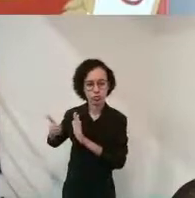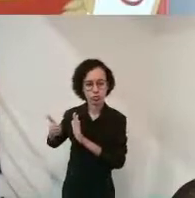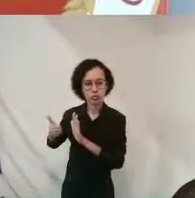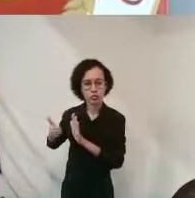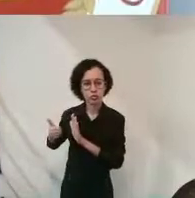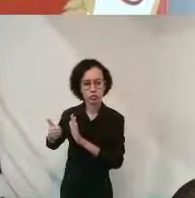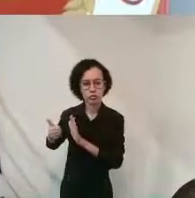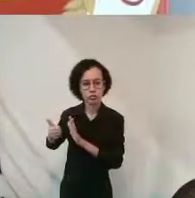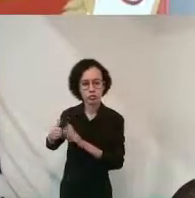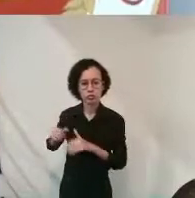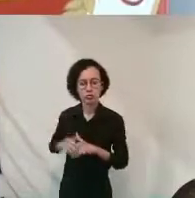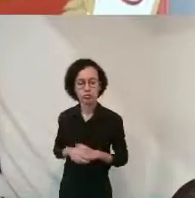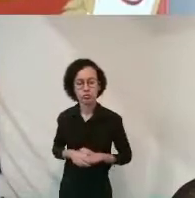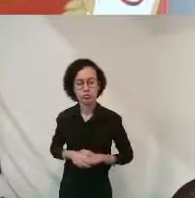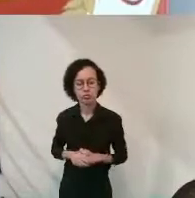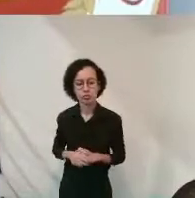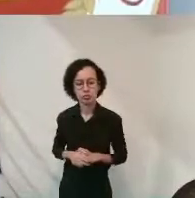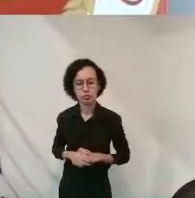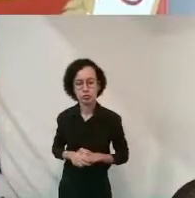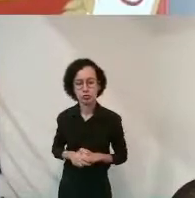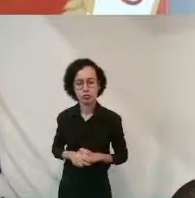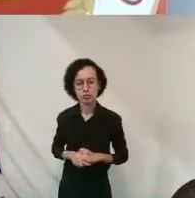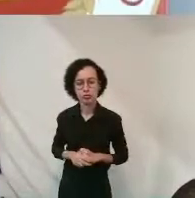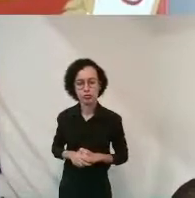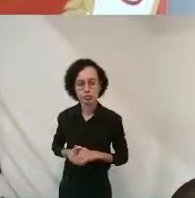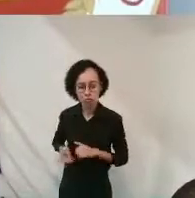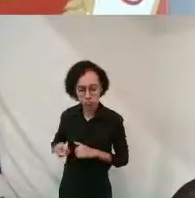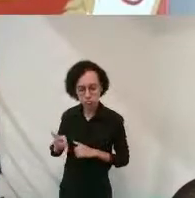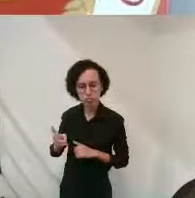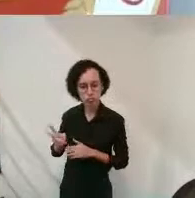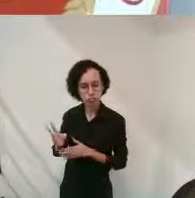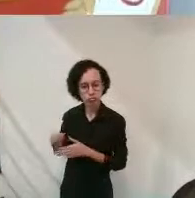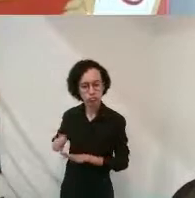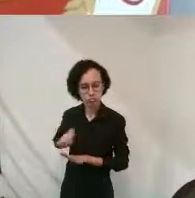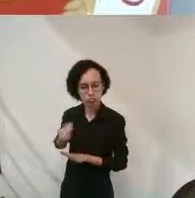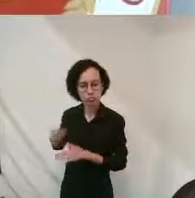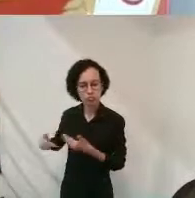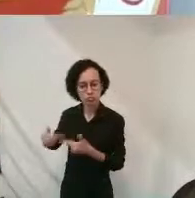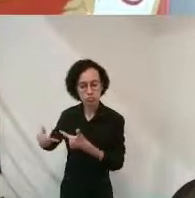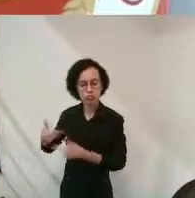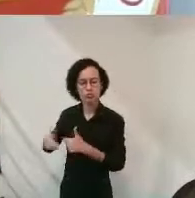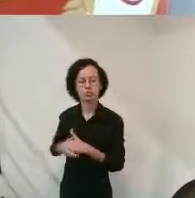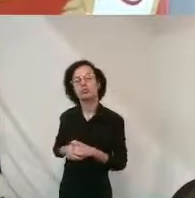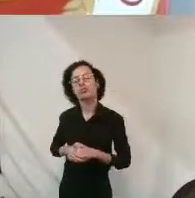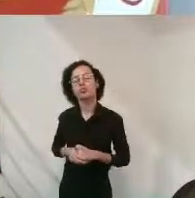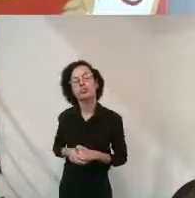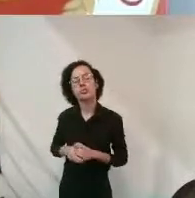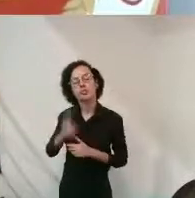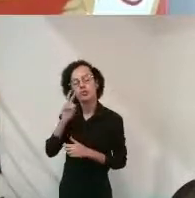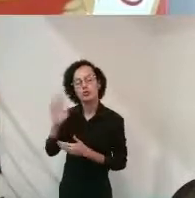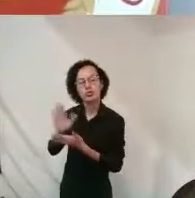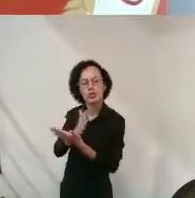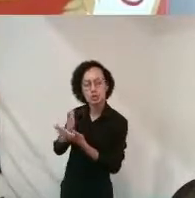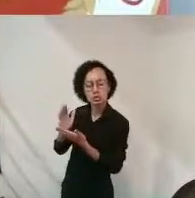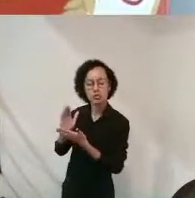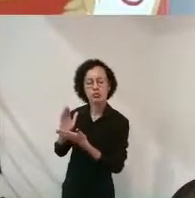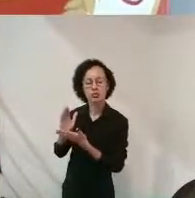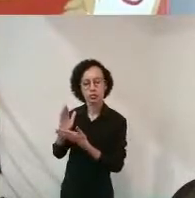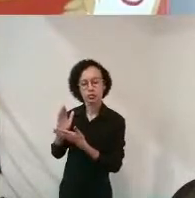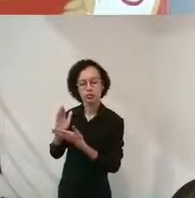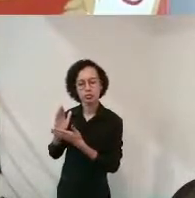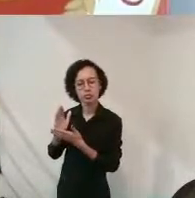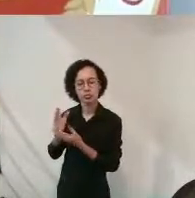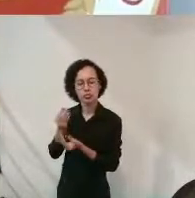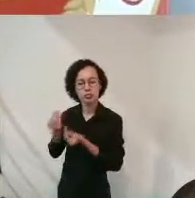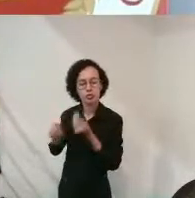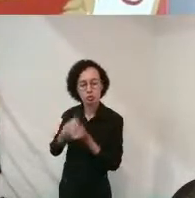de inclusão socioeconômica dos catadores. Ela continua vigente, e aí nós vamos ver alguns aspectos de